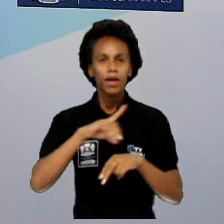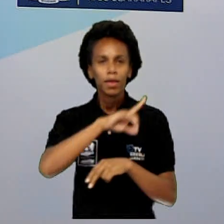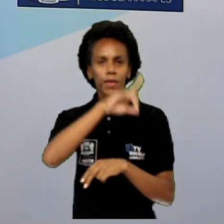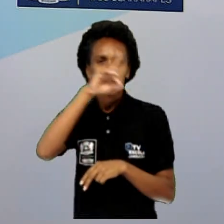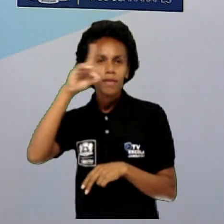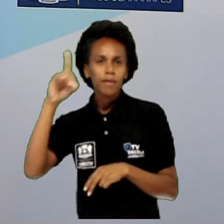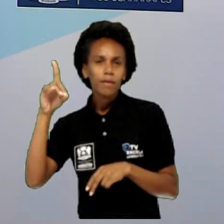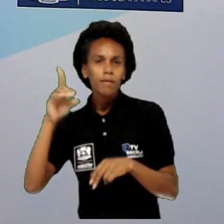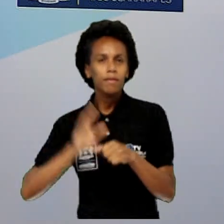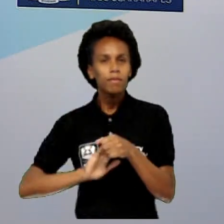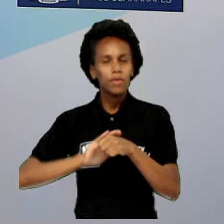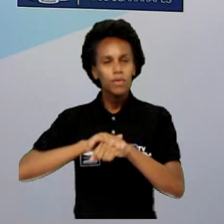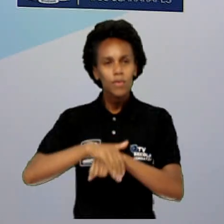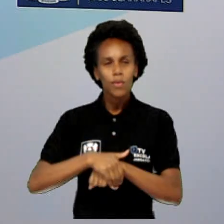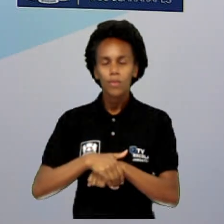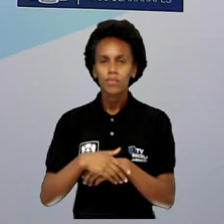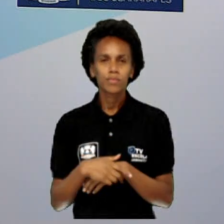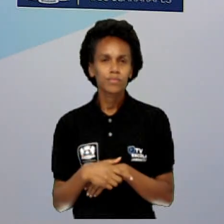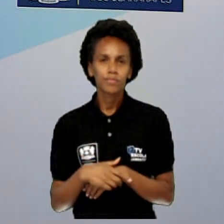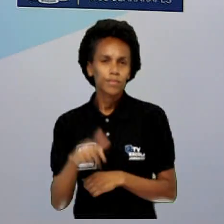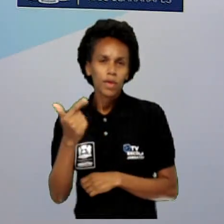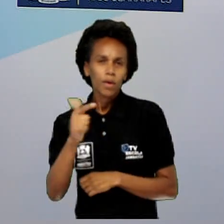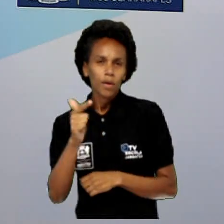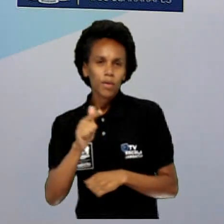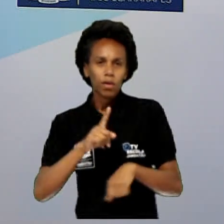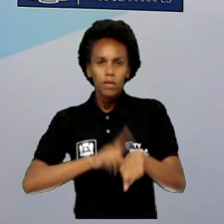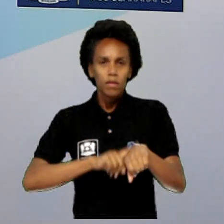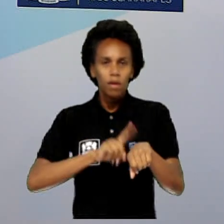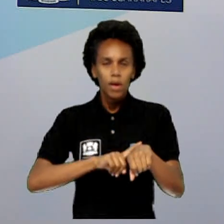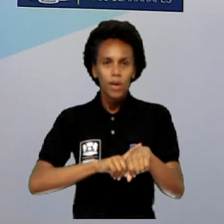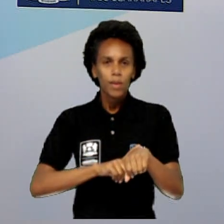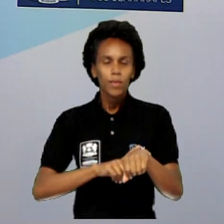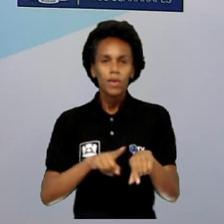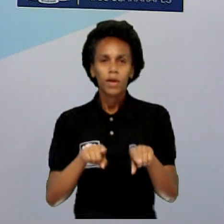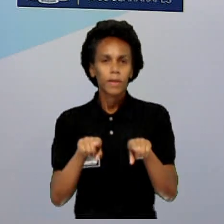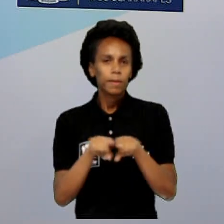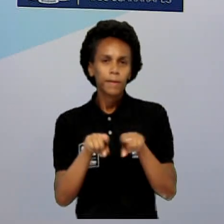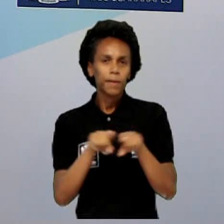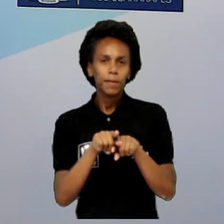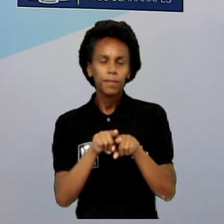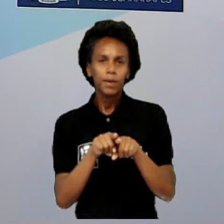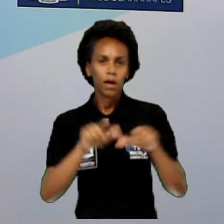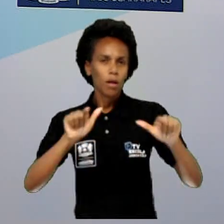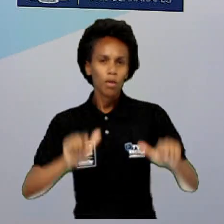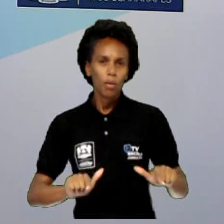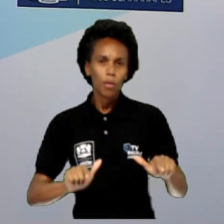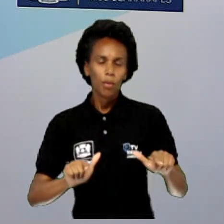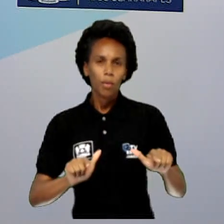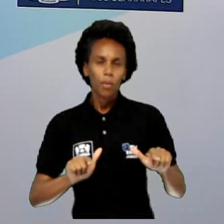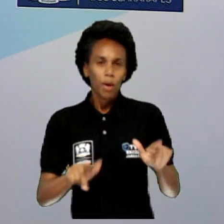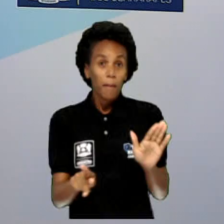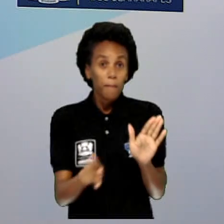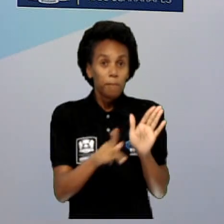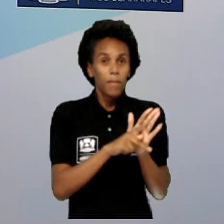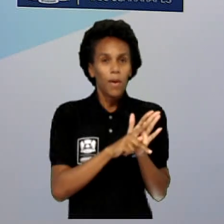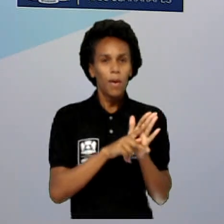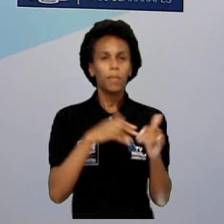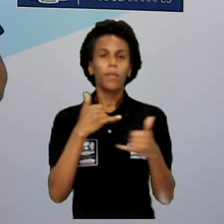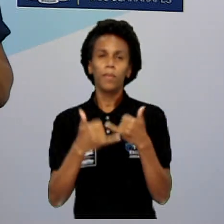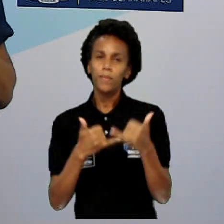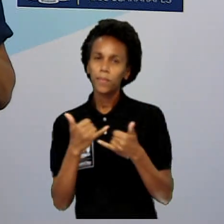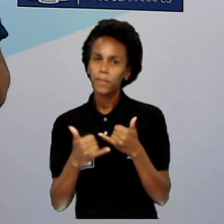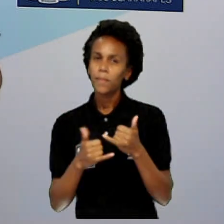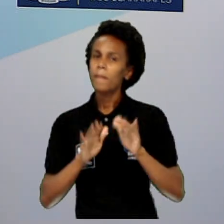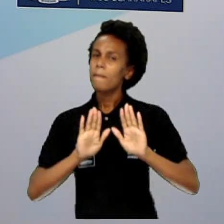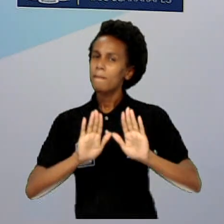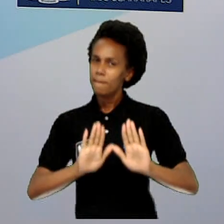nem lugar específicos para brincar. Agora, criança, falando sério, né? A gente precisa também deixar um tempinho